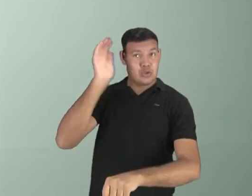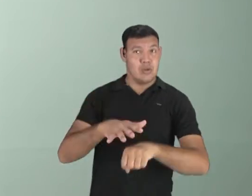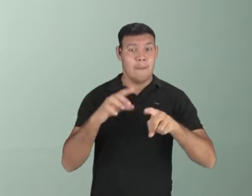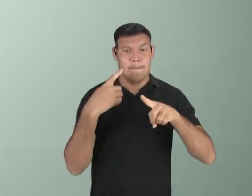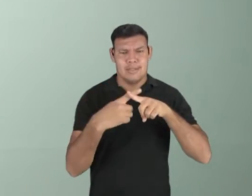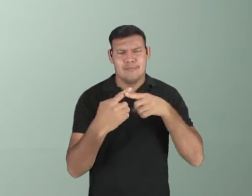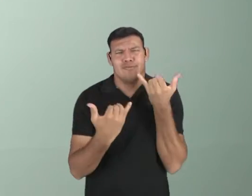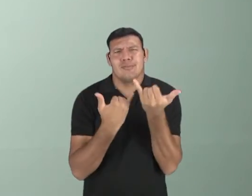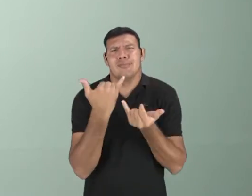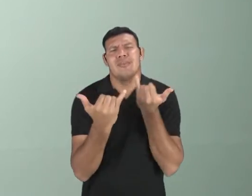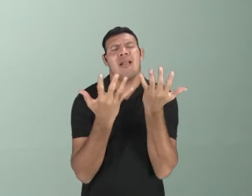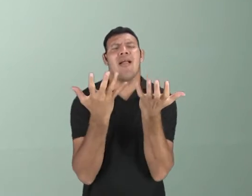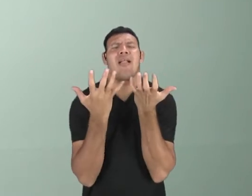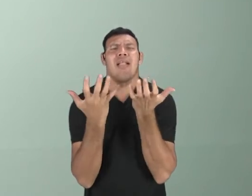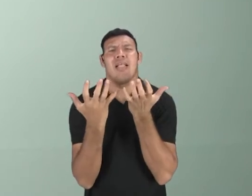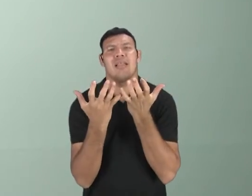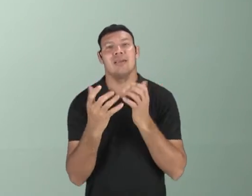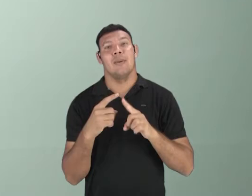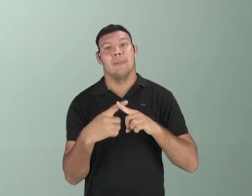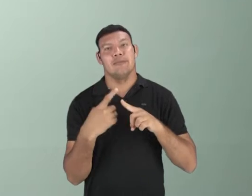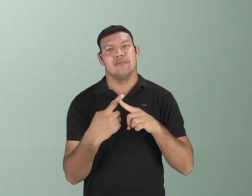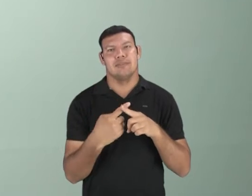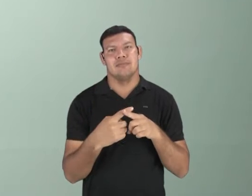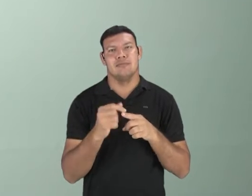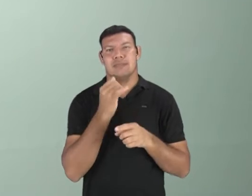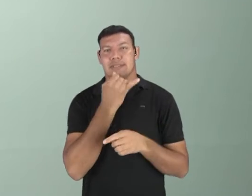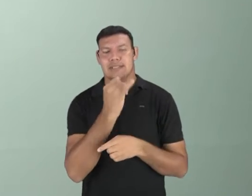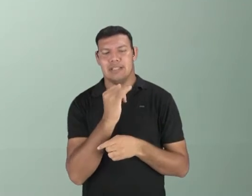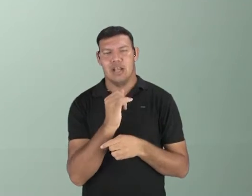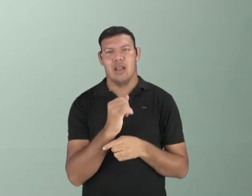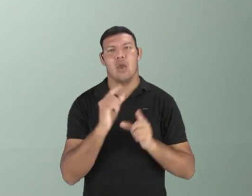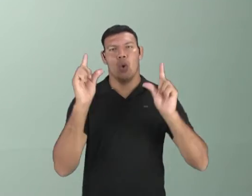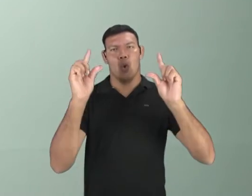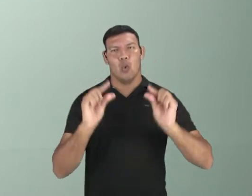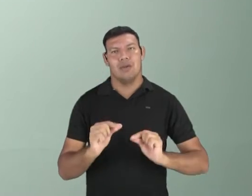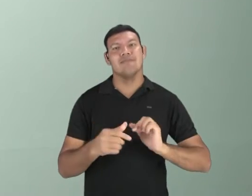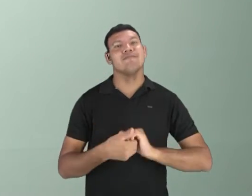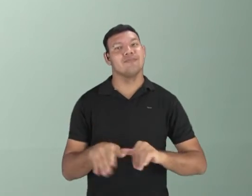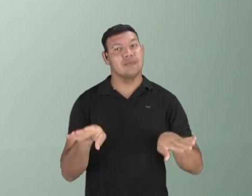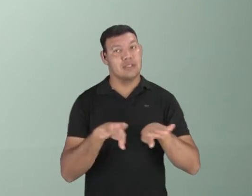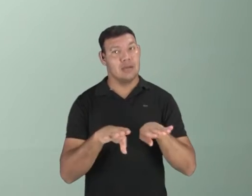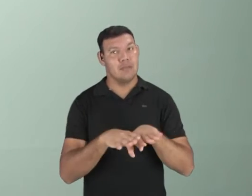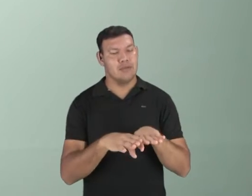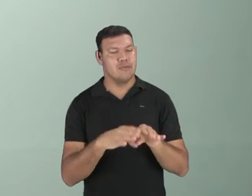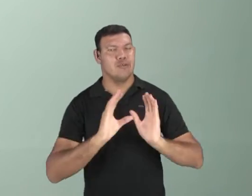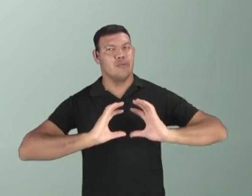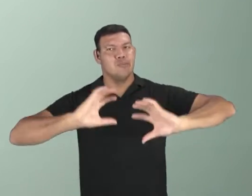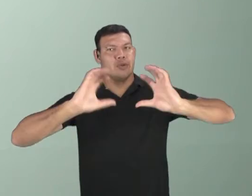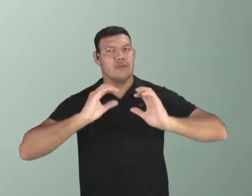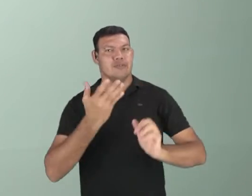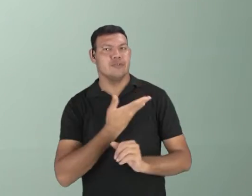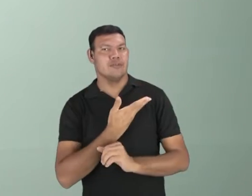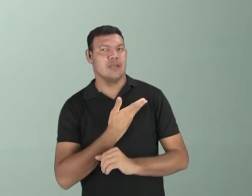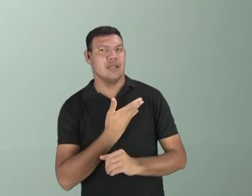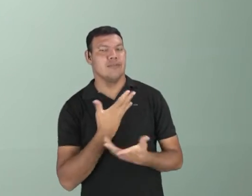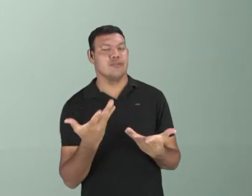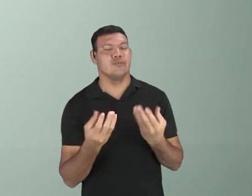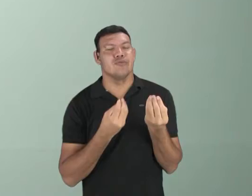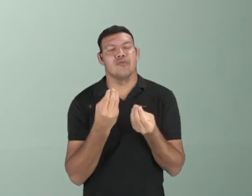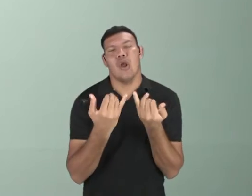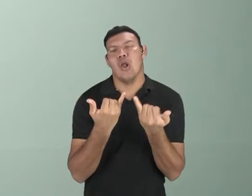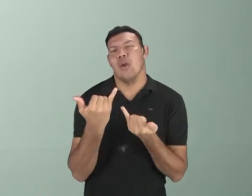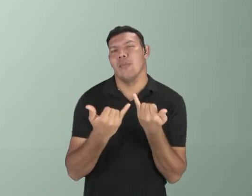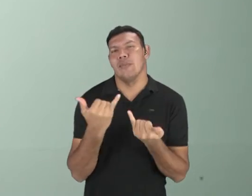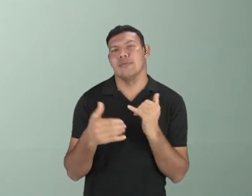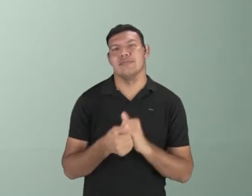criança tende a querer extravasar energia, então você tinha uma bola de vôlei e tinha os coleguinhas. Como é que você brincava? Ah,